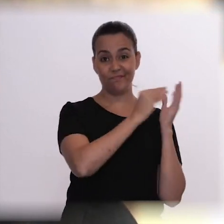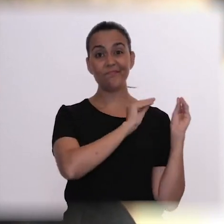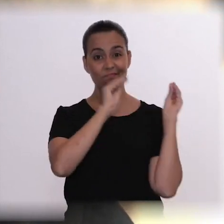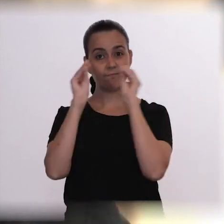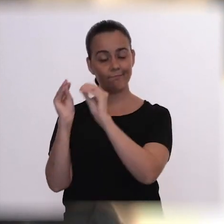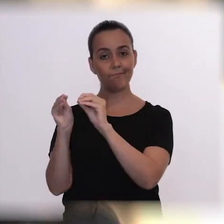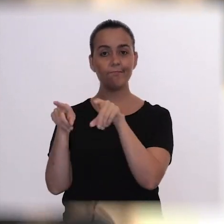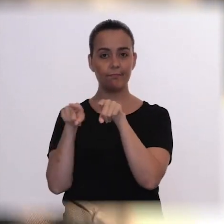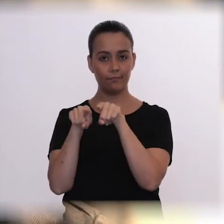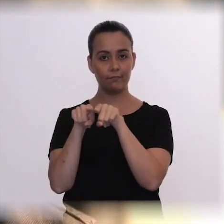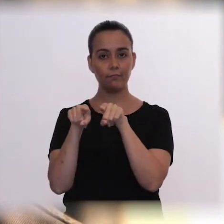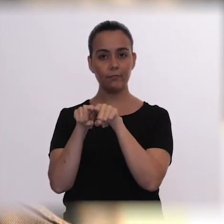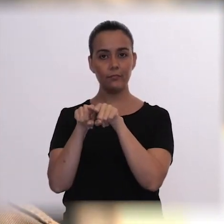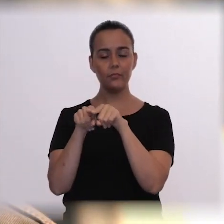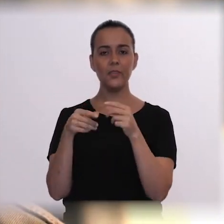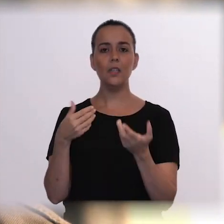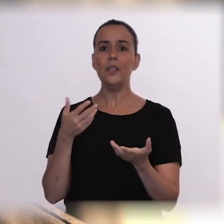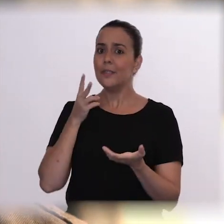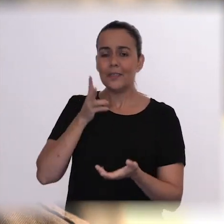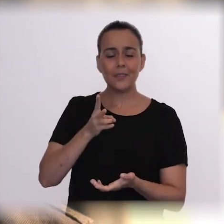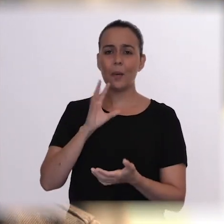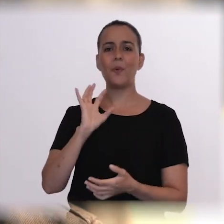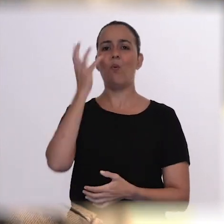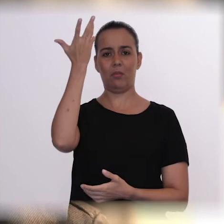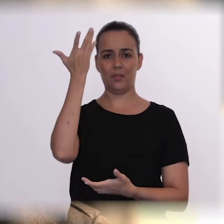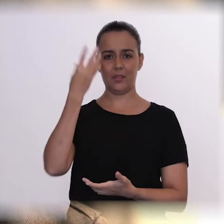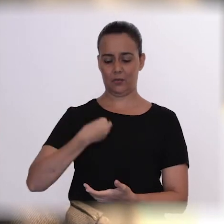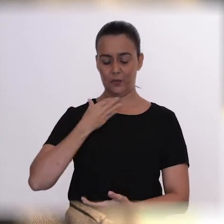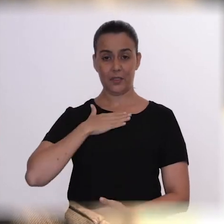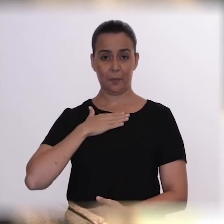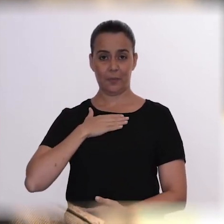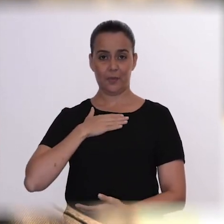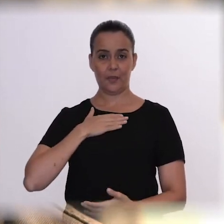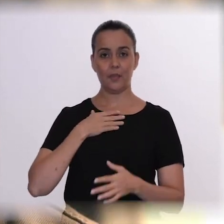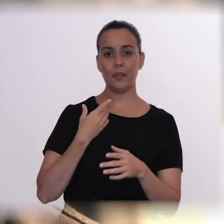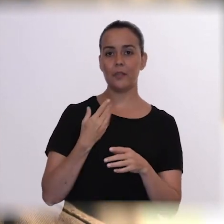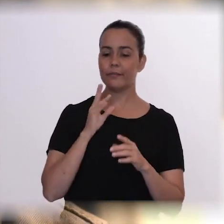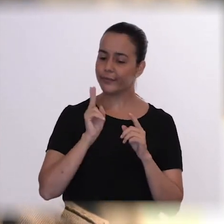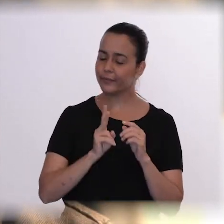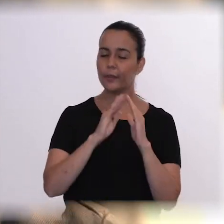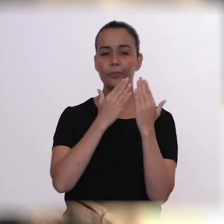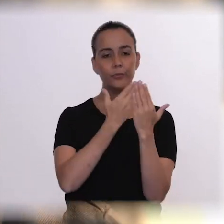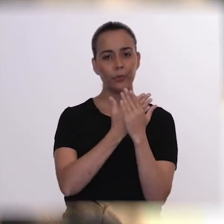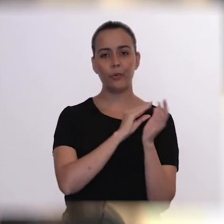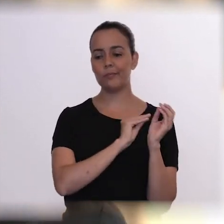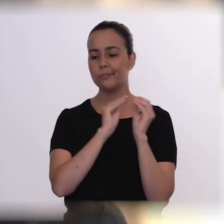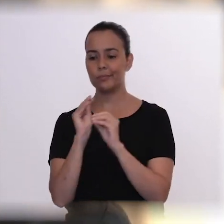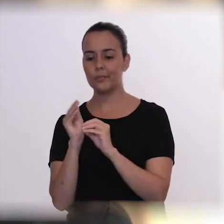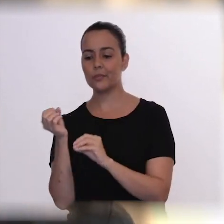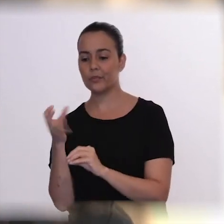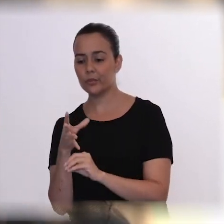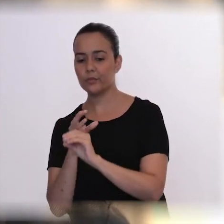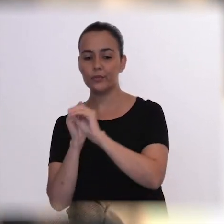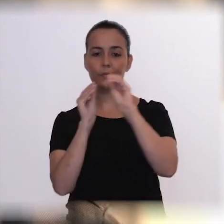que sempre foi muito recorrente na minha vida, né? Tá sempre numa escola nova. Só